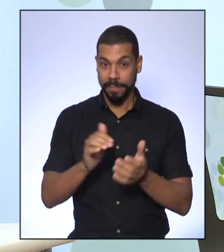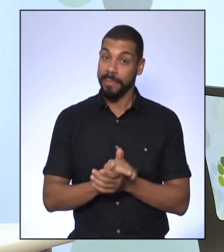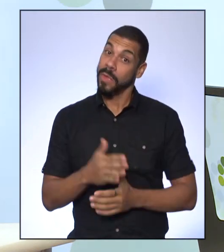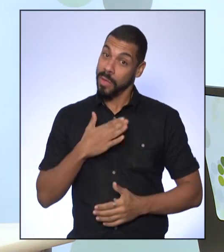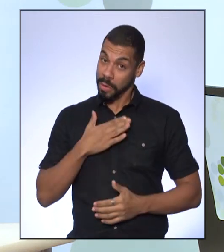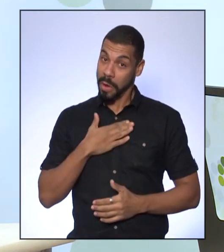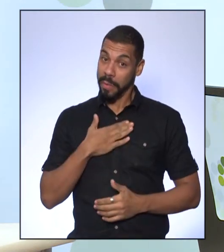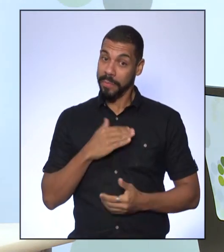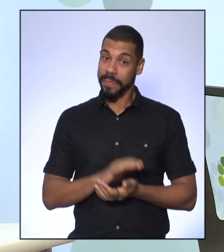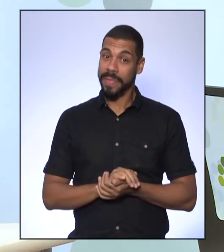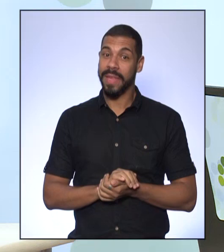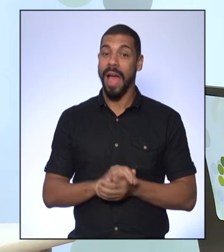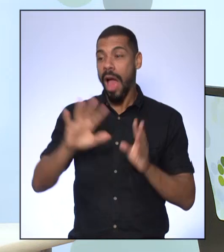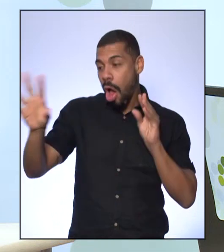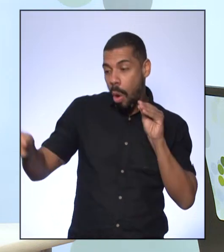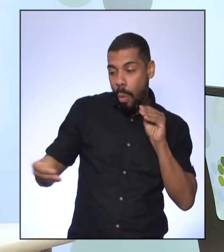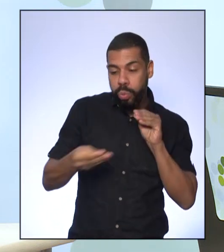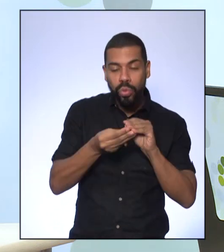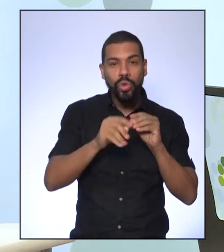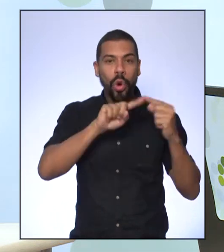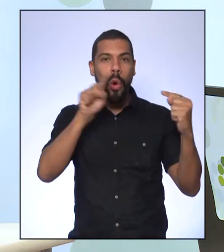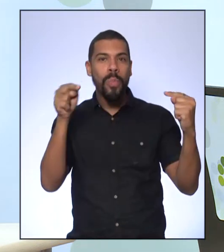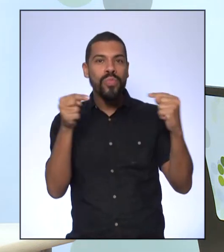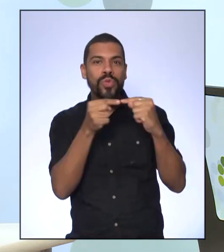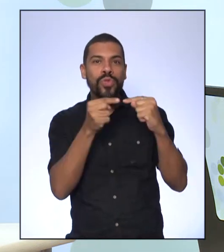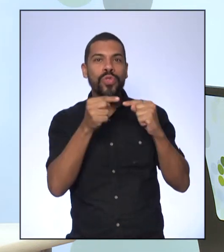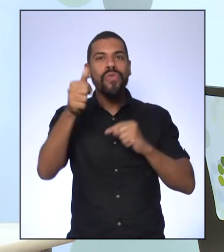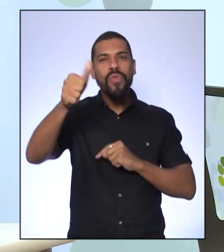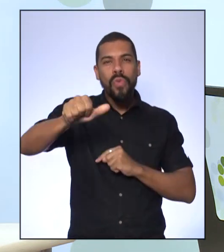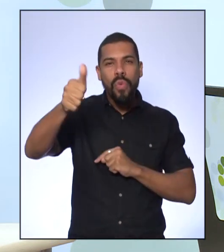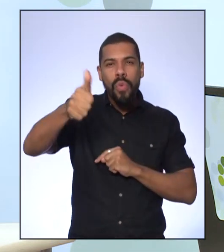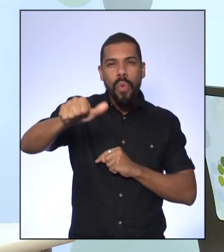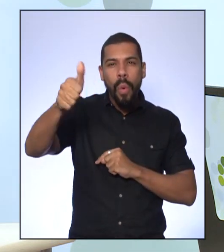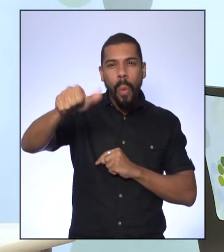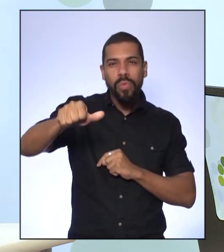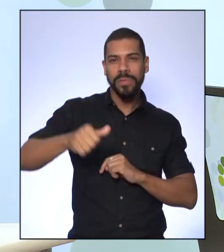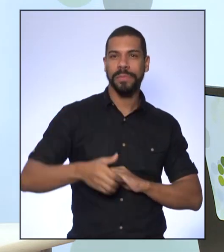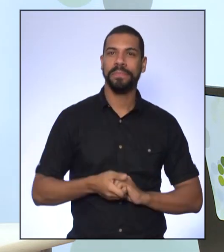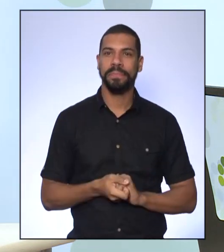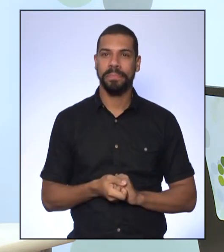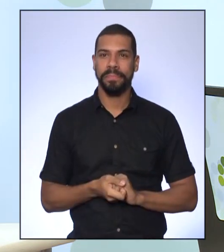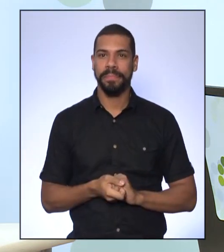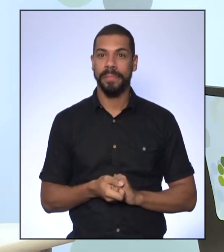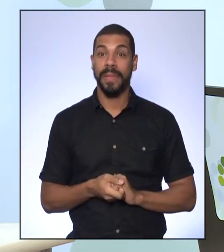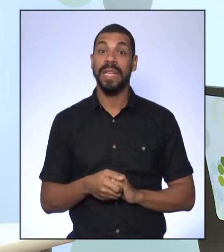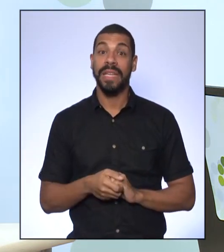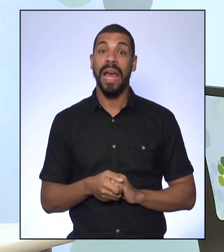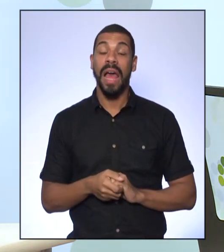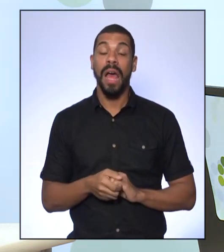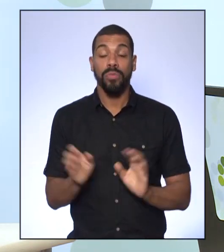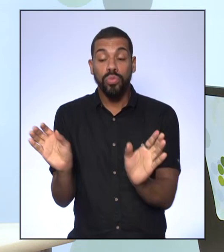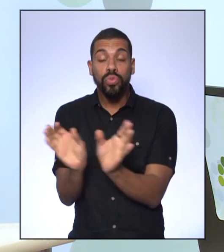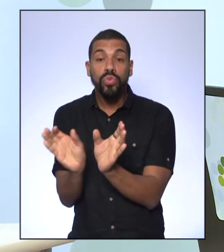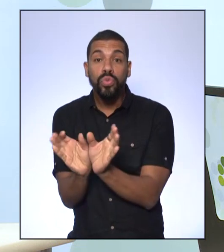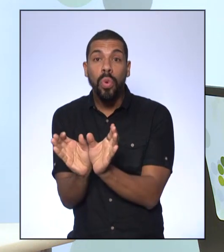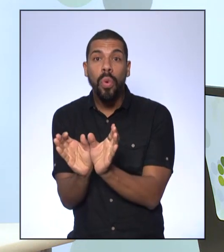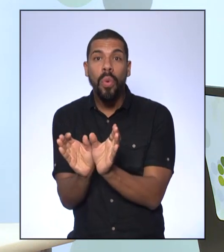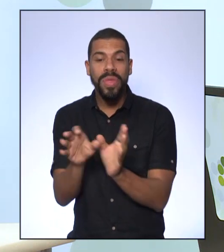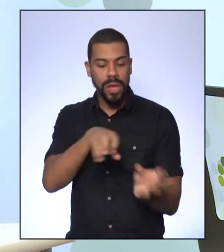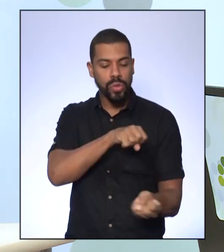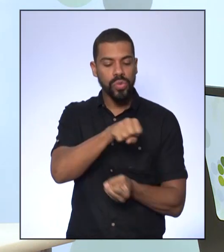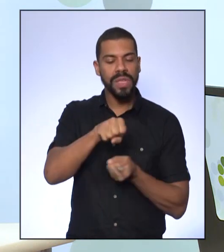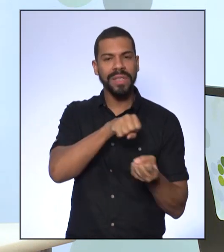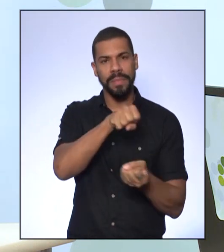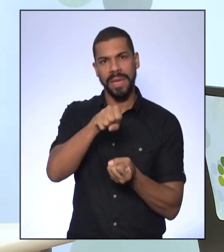né, acrescentei esse objetivo 11, que fala da questão das comunidades sustentáveis,